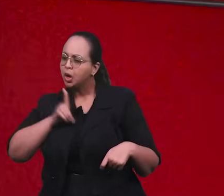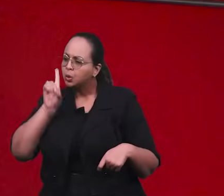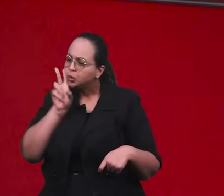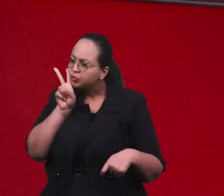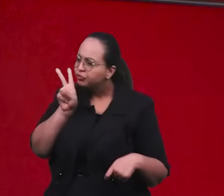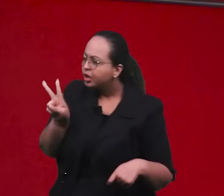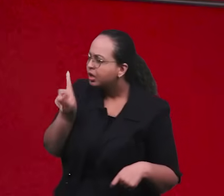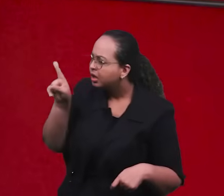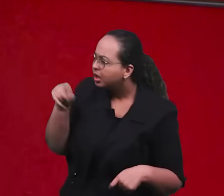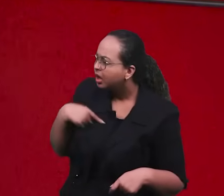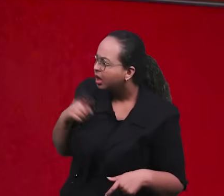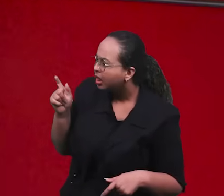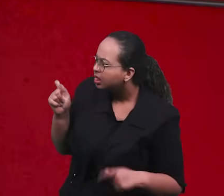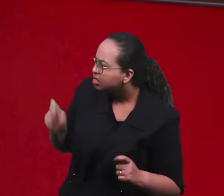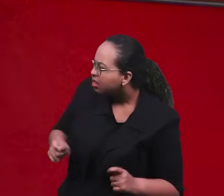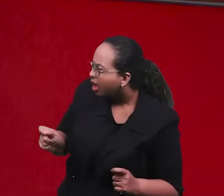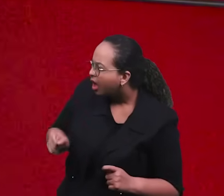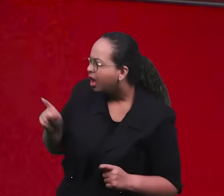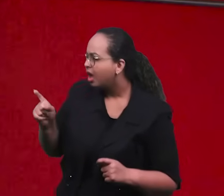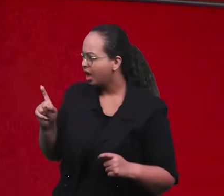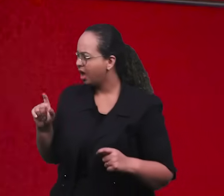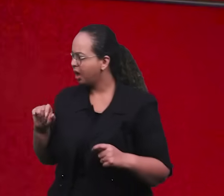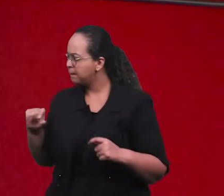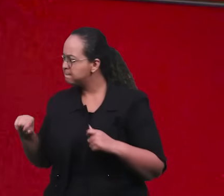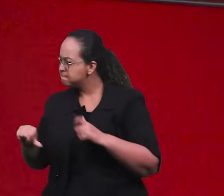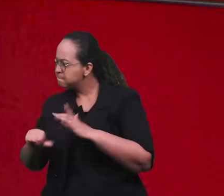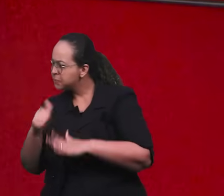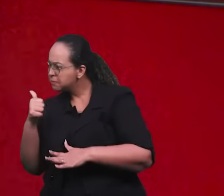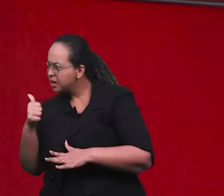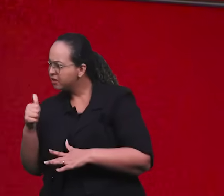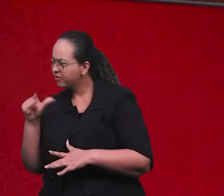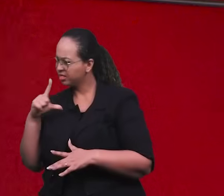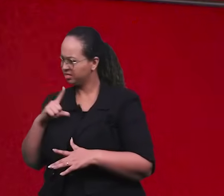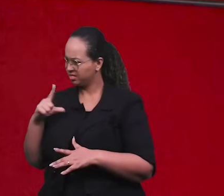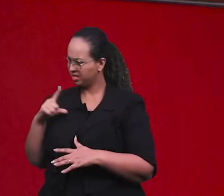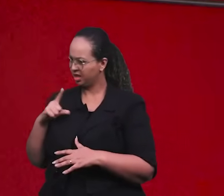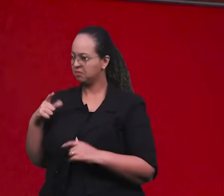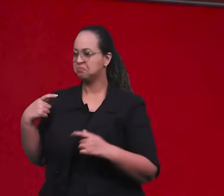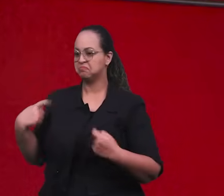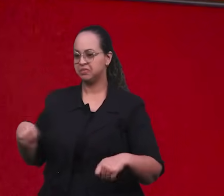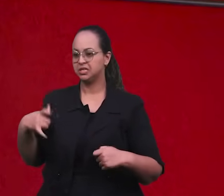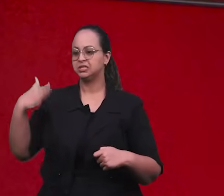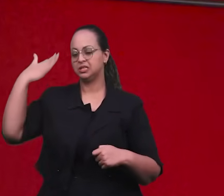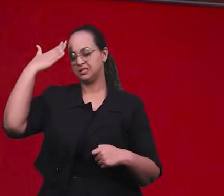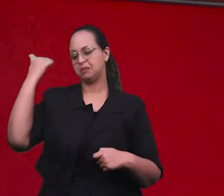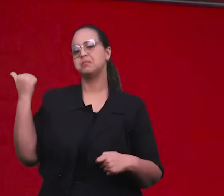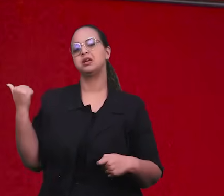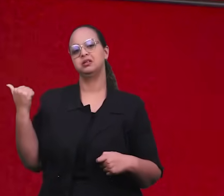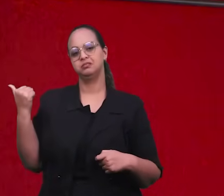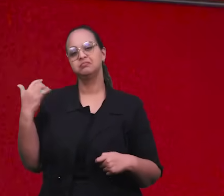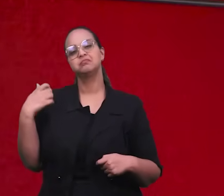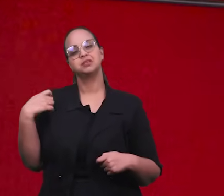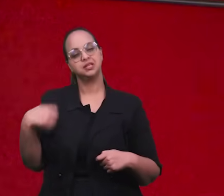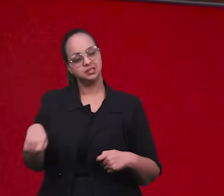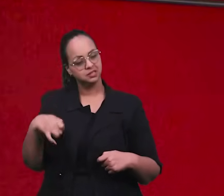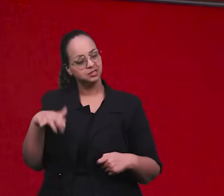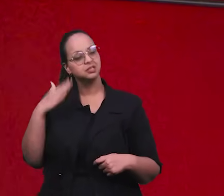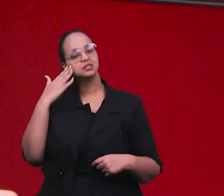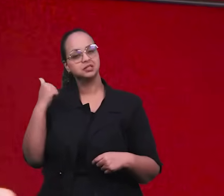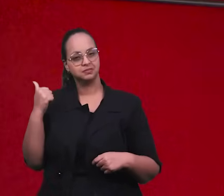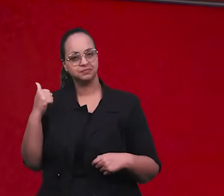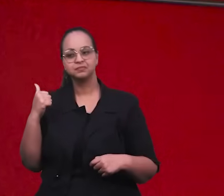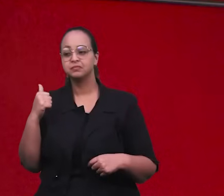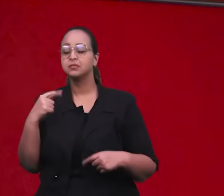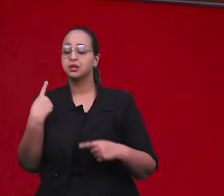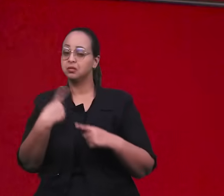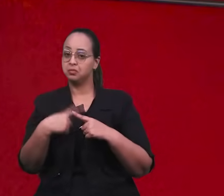para receber bem aqueles que chegam à casa do Senhor, que o Senhor envia com as mais diversas necessidades. A